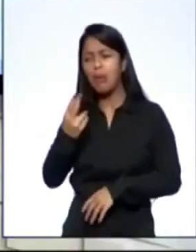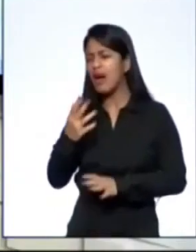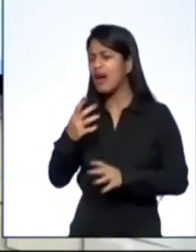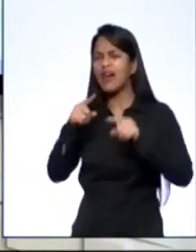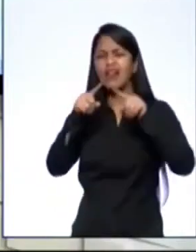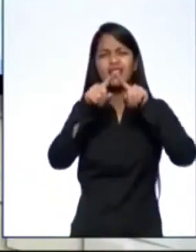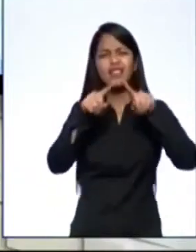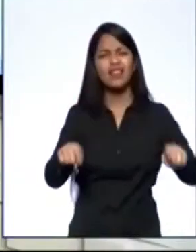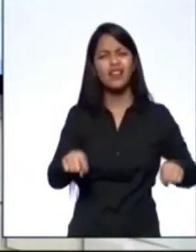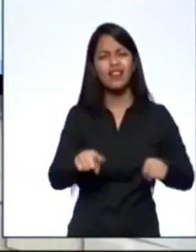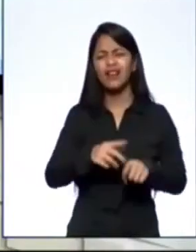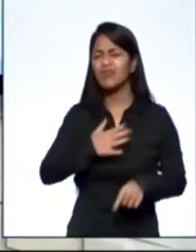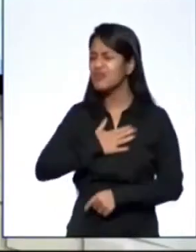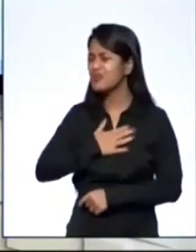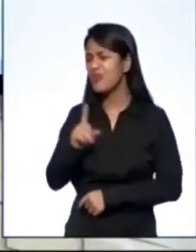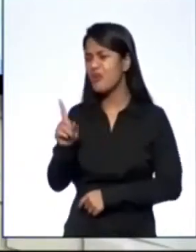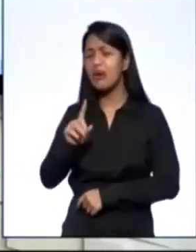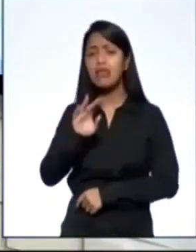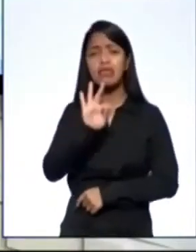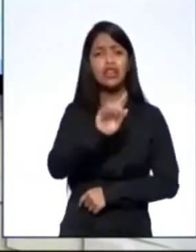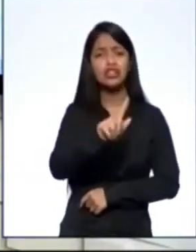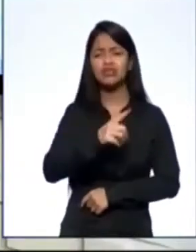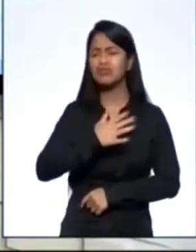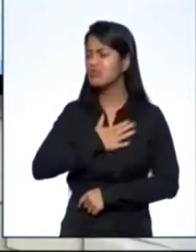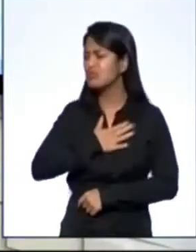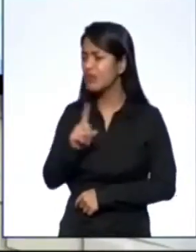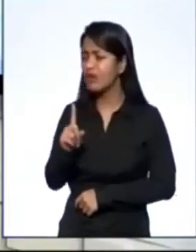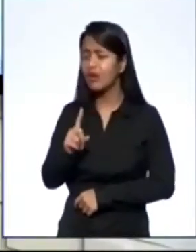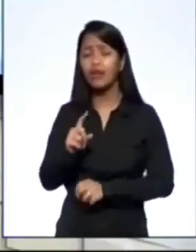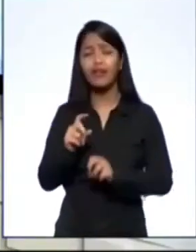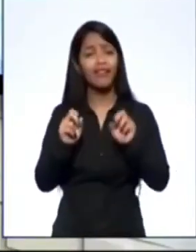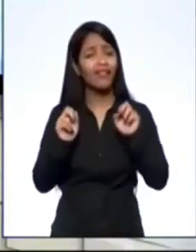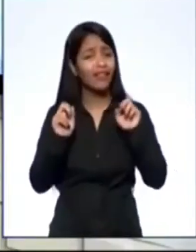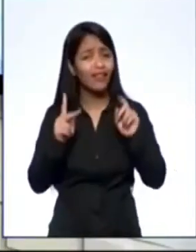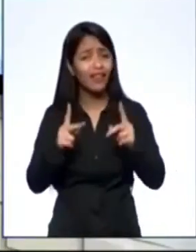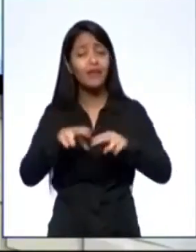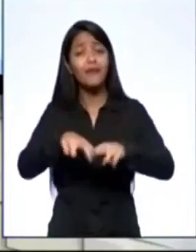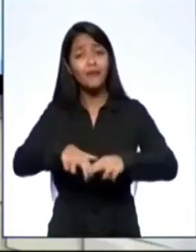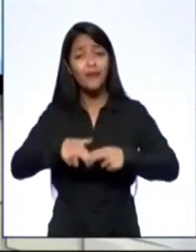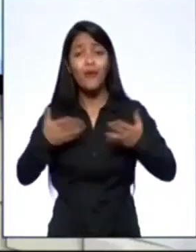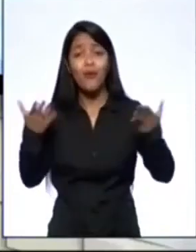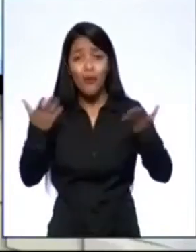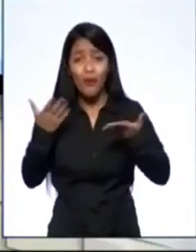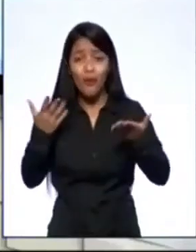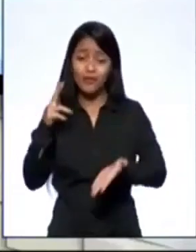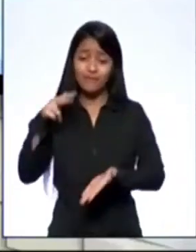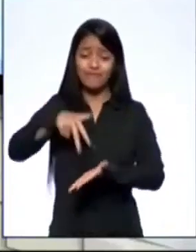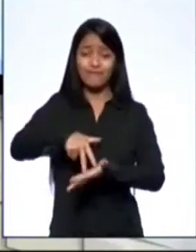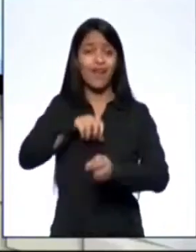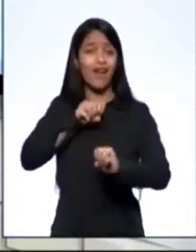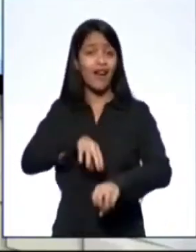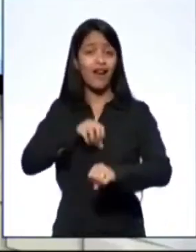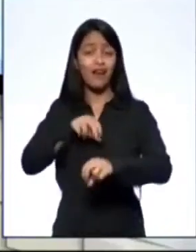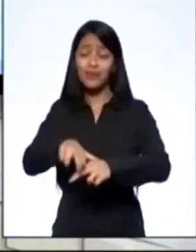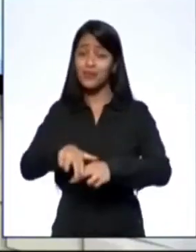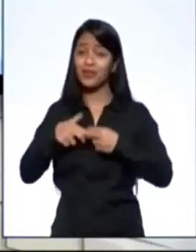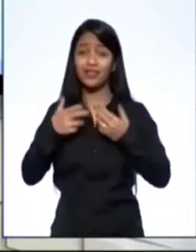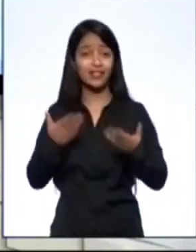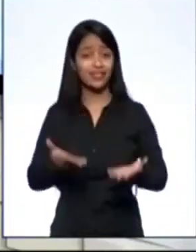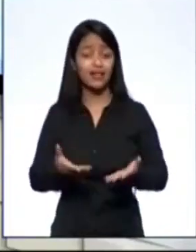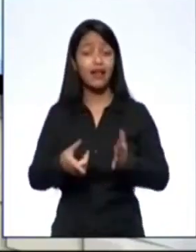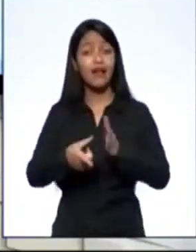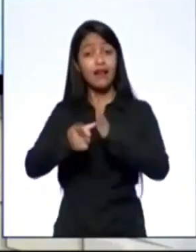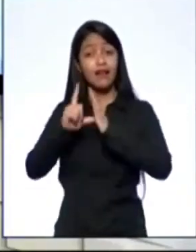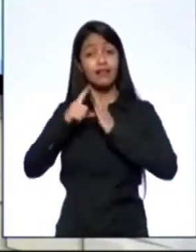eu não gosto de tenho gente tudo bem gente tá parecendo aqui é precisamente por esse motivo eu tinha que